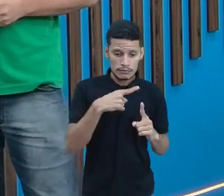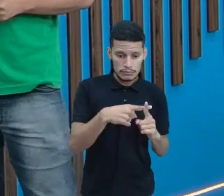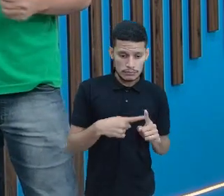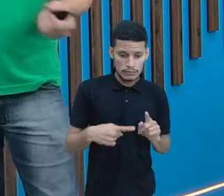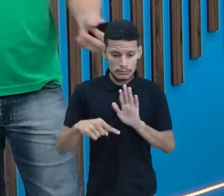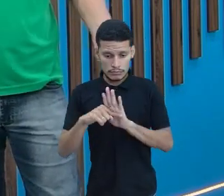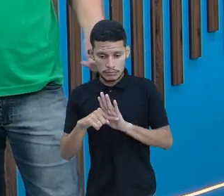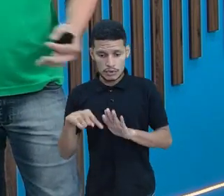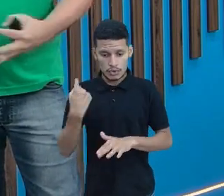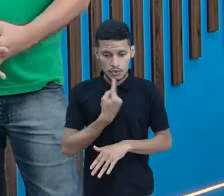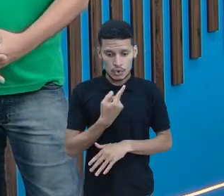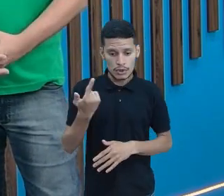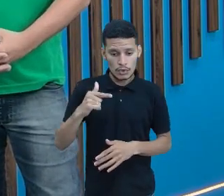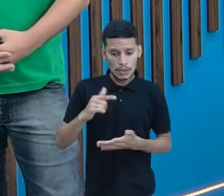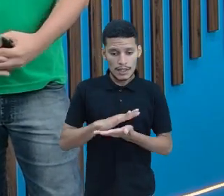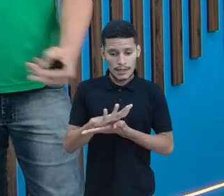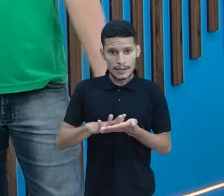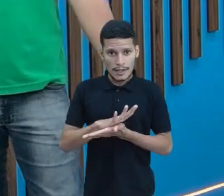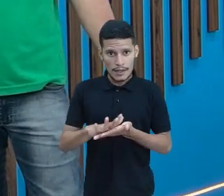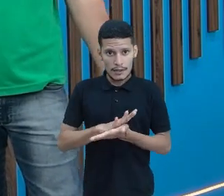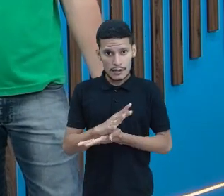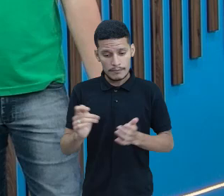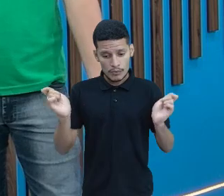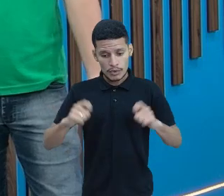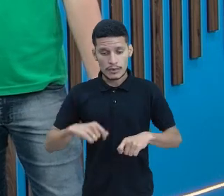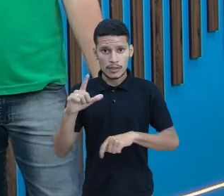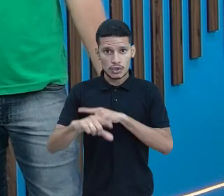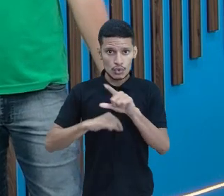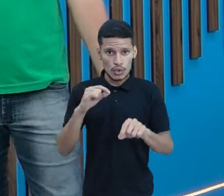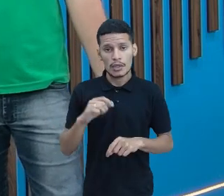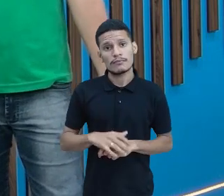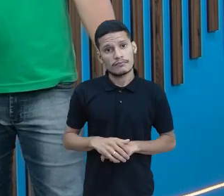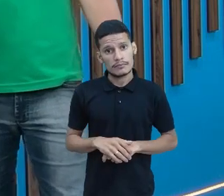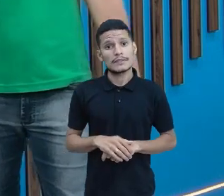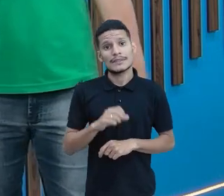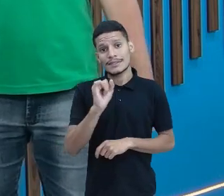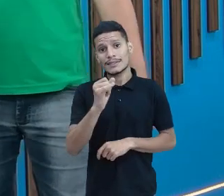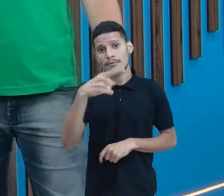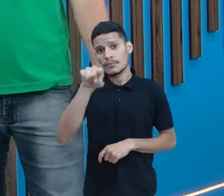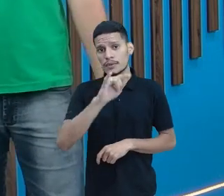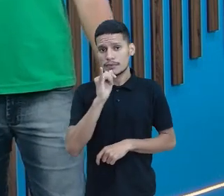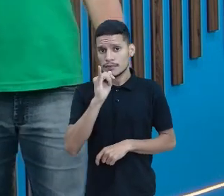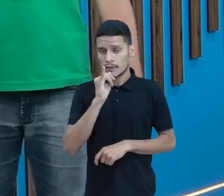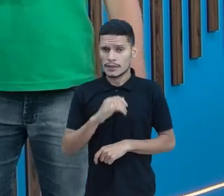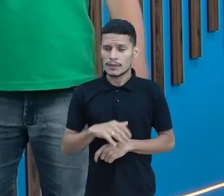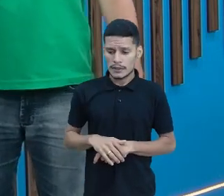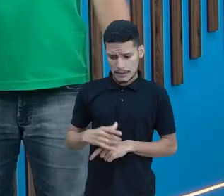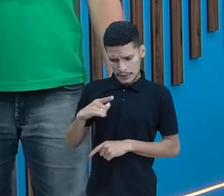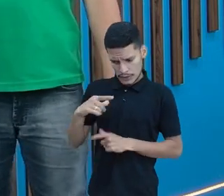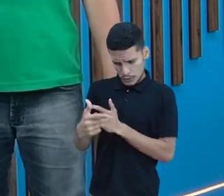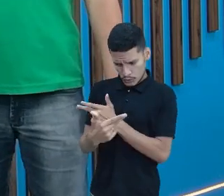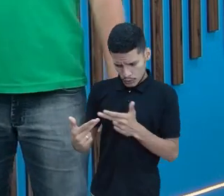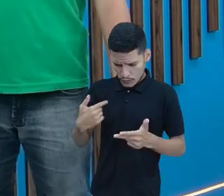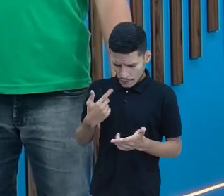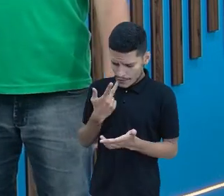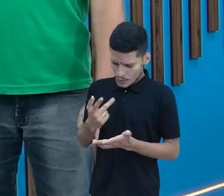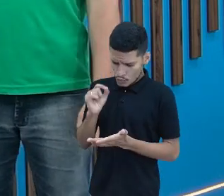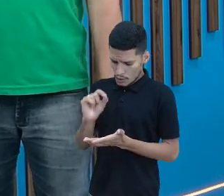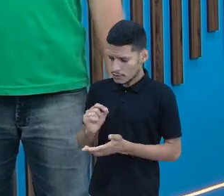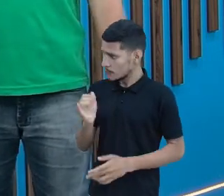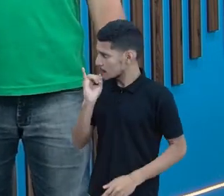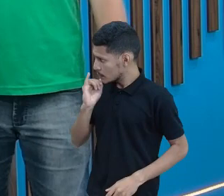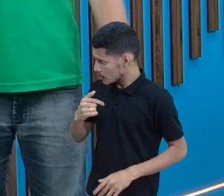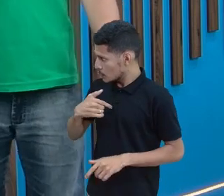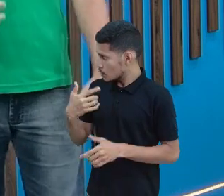o seguinte: quando nós não temos a possibilidade de escolher. Ou seja, uma coisa é eu dizer assim, não, eu não quero trabalhar no